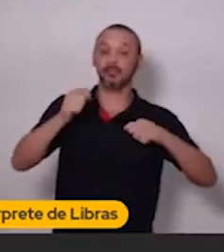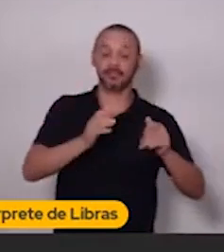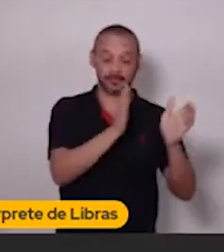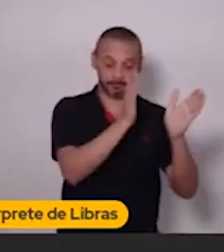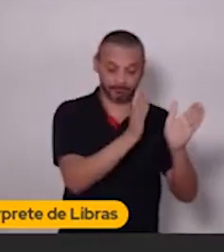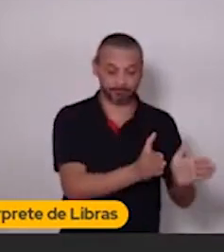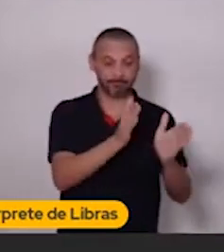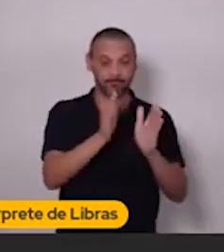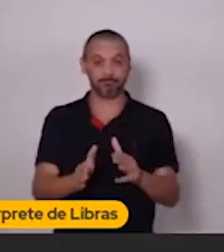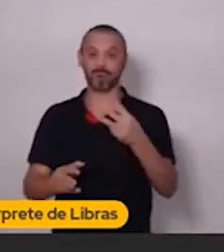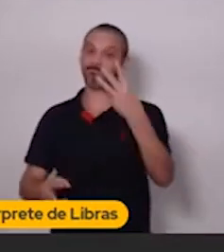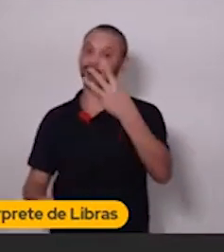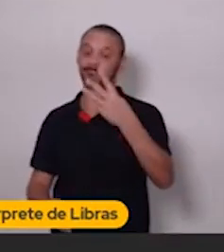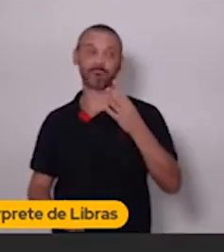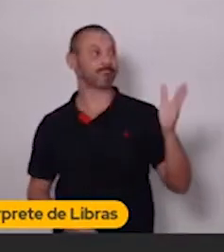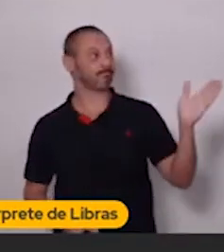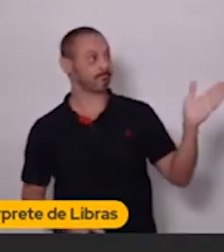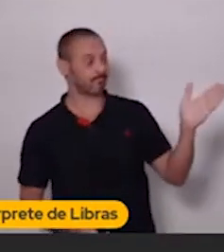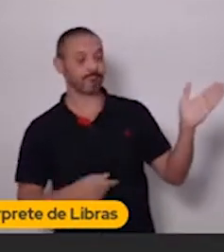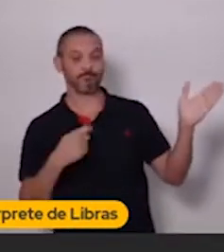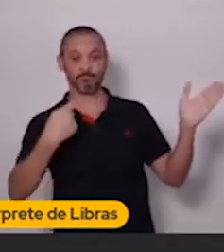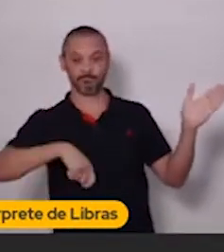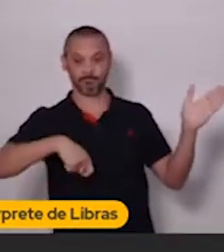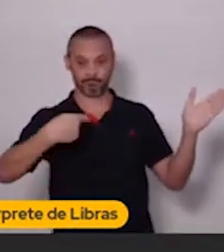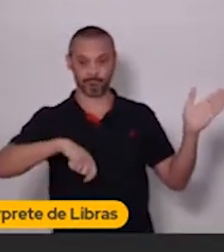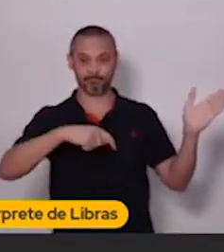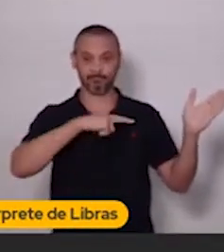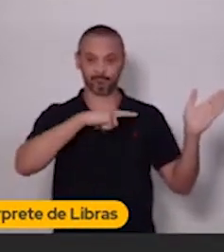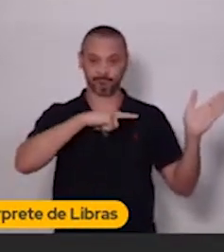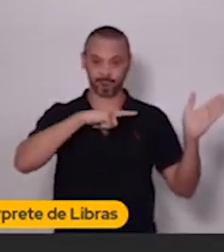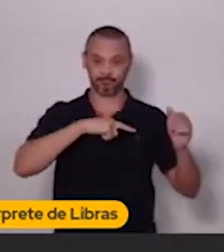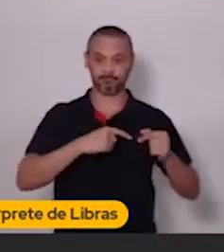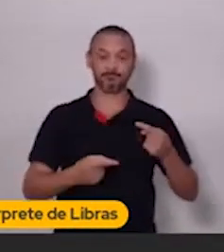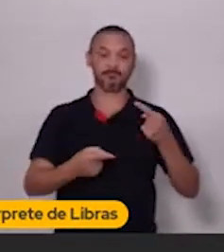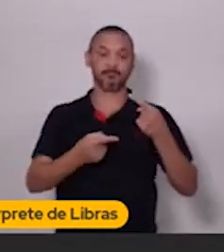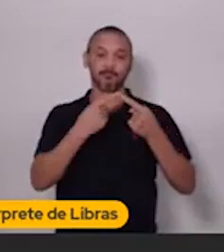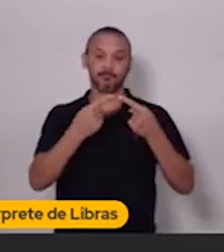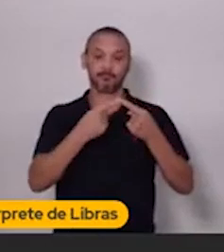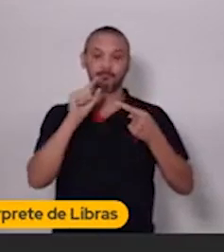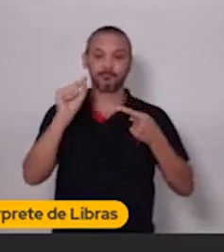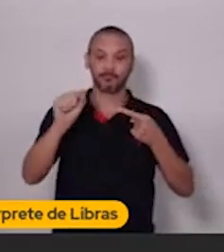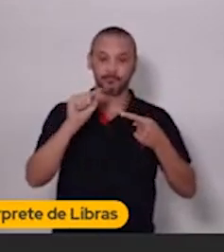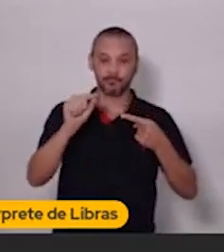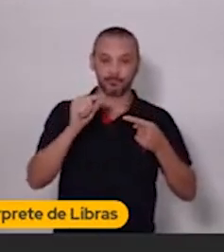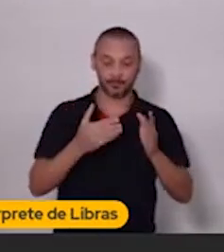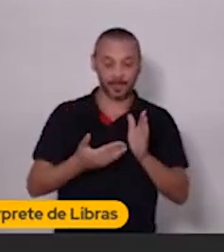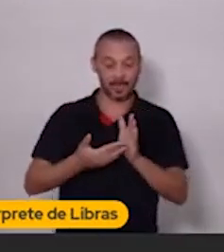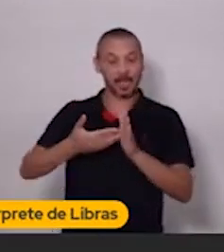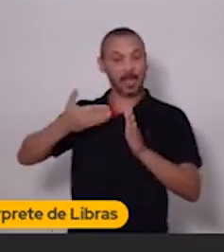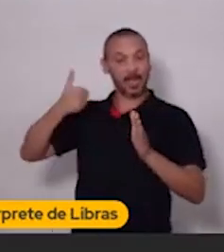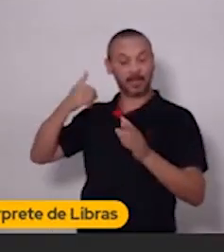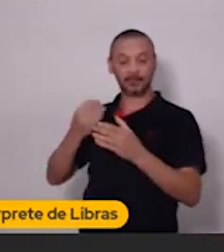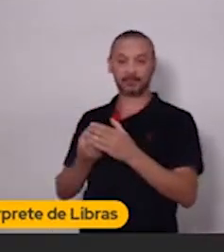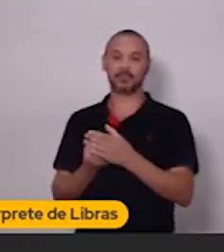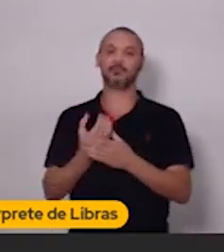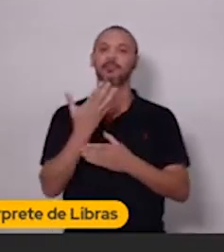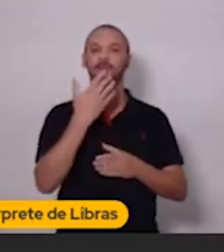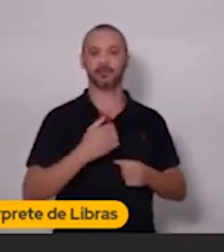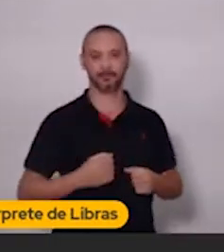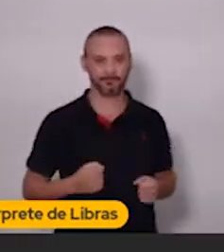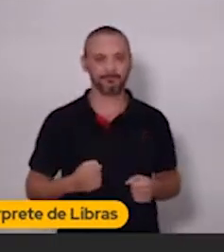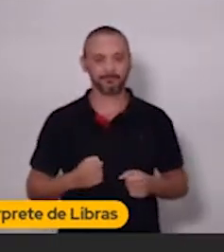3 etapas. E eu vou falar um pouquinho sobre cada uma delas. A primeira etapa é a pré-produção, e é nesse